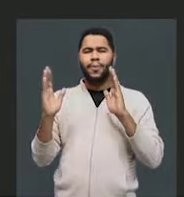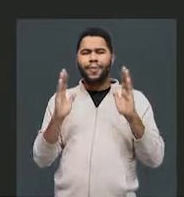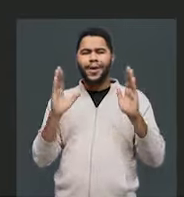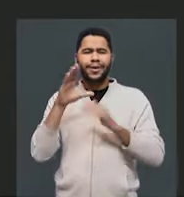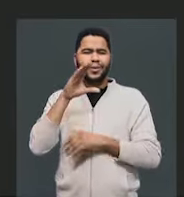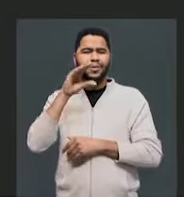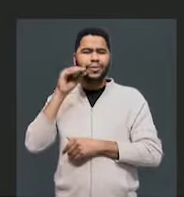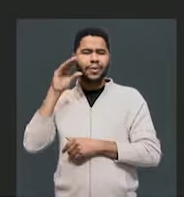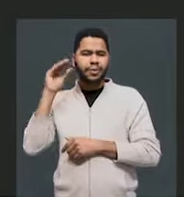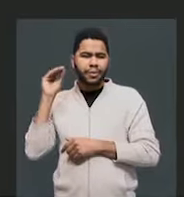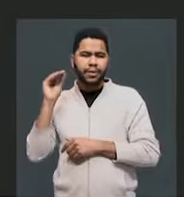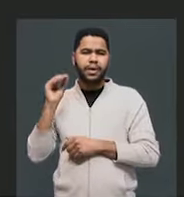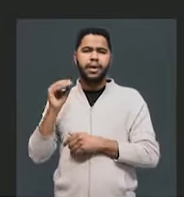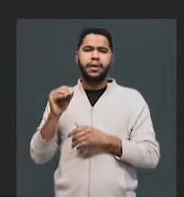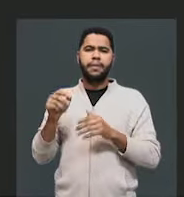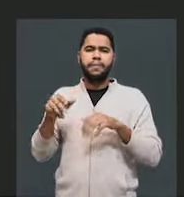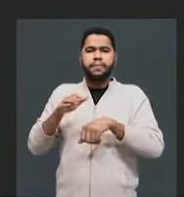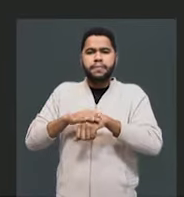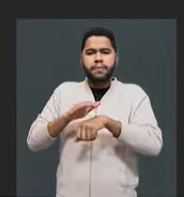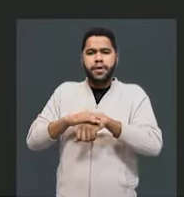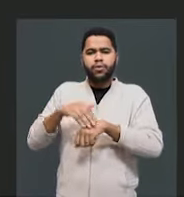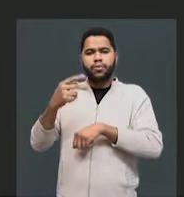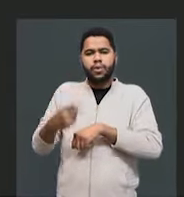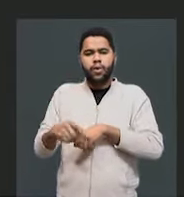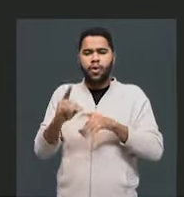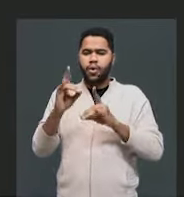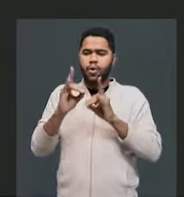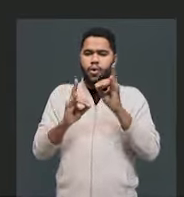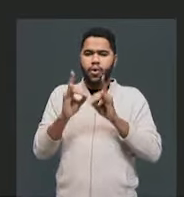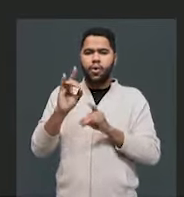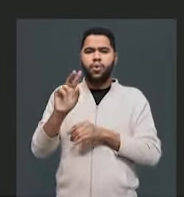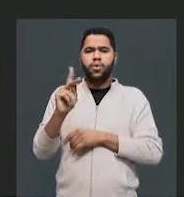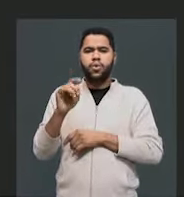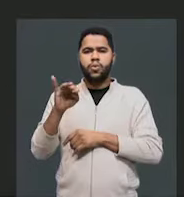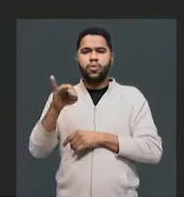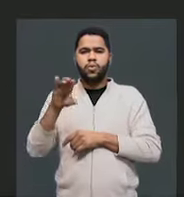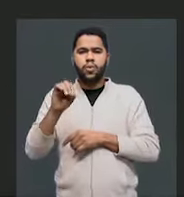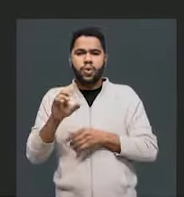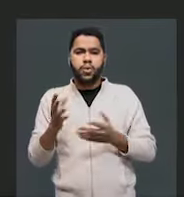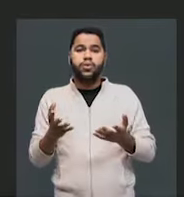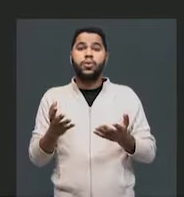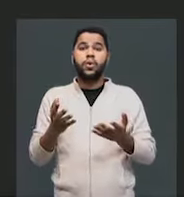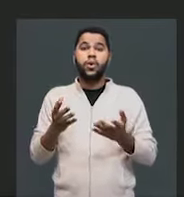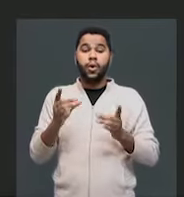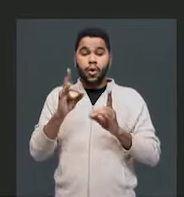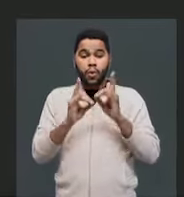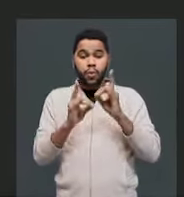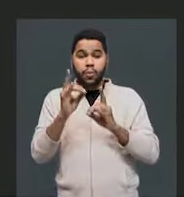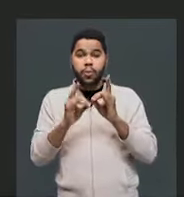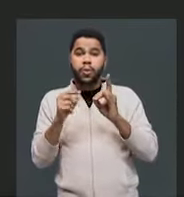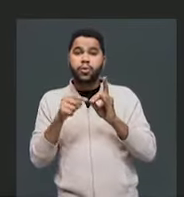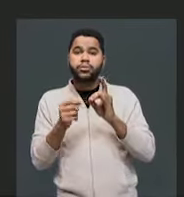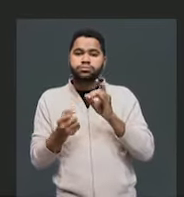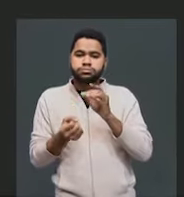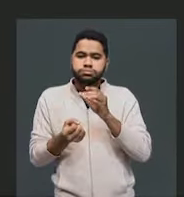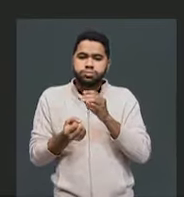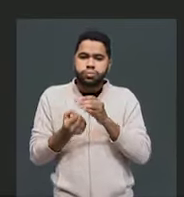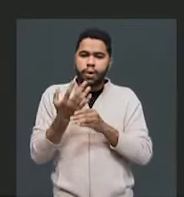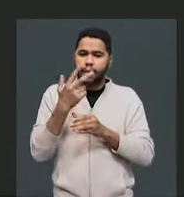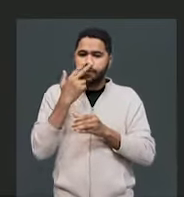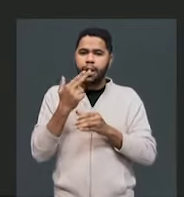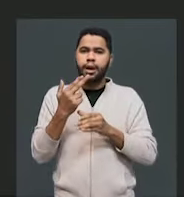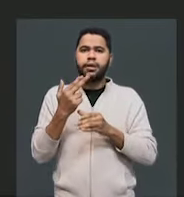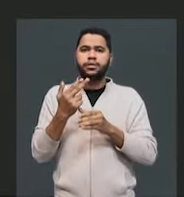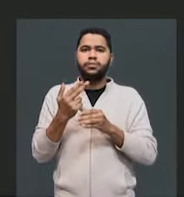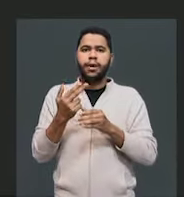puberdade, pela ação dos hormônios, né, testosterona aí, esse hormônio, então, vai